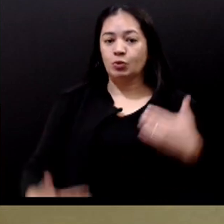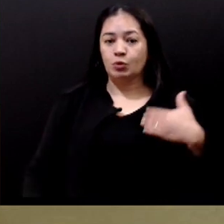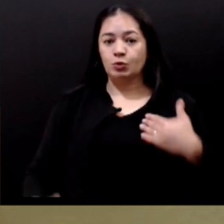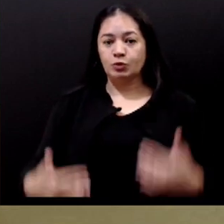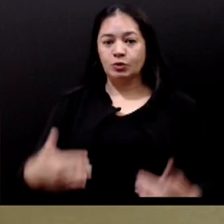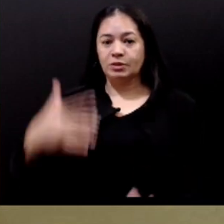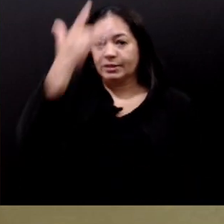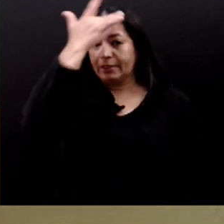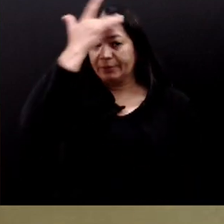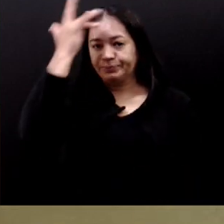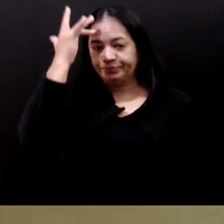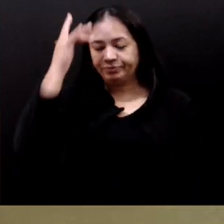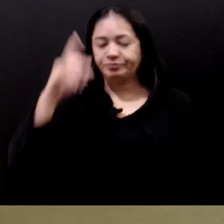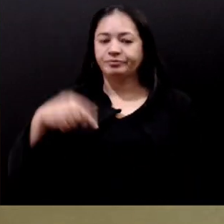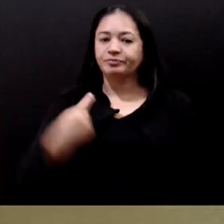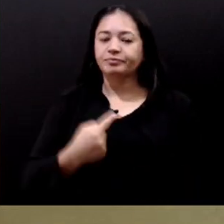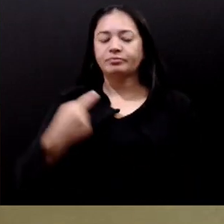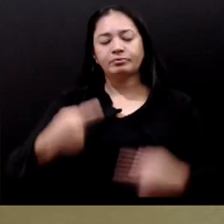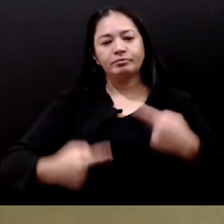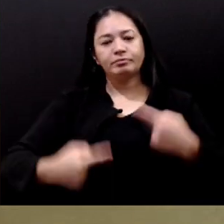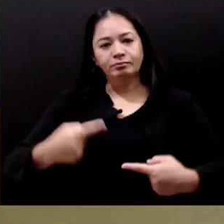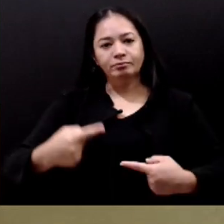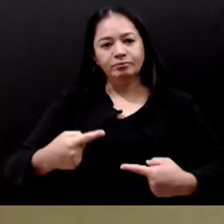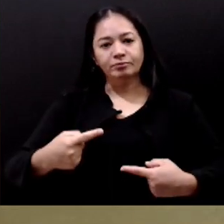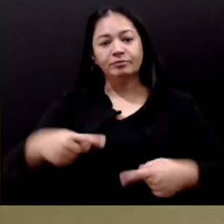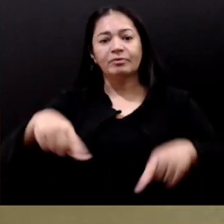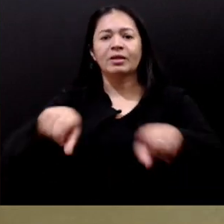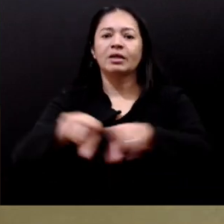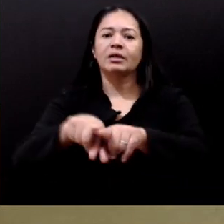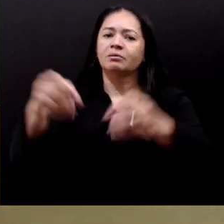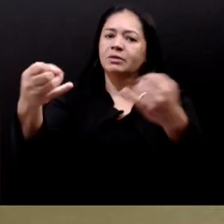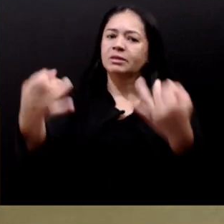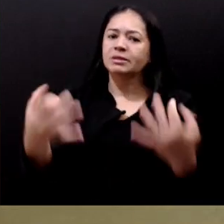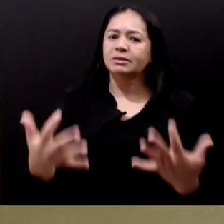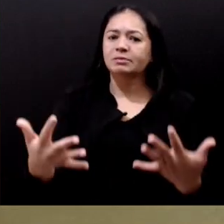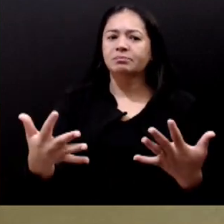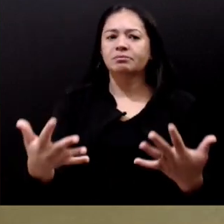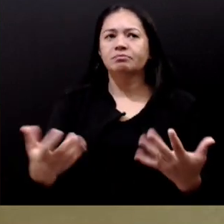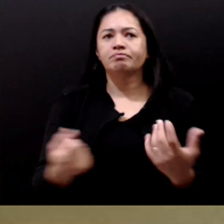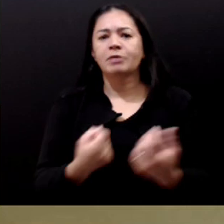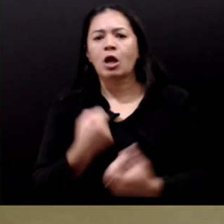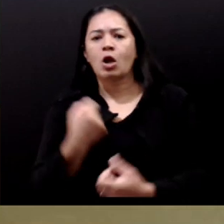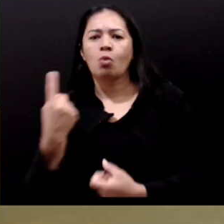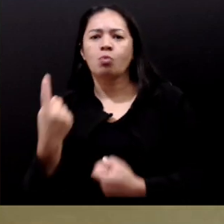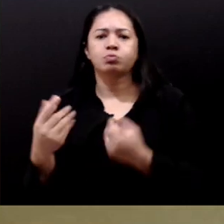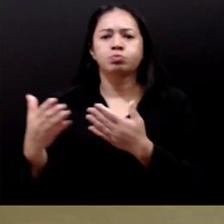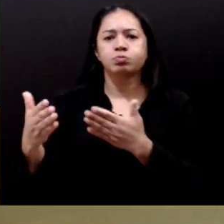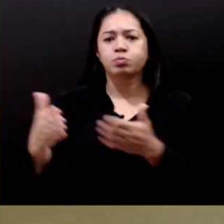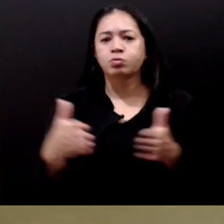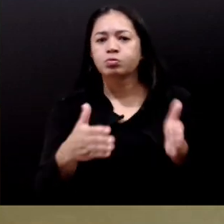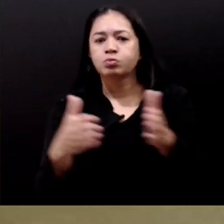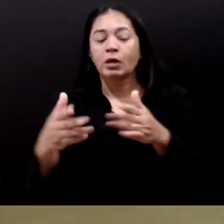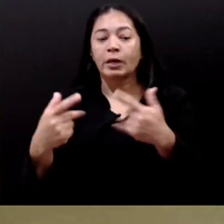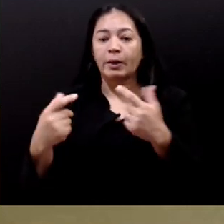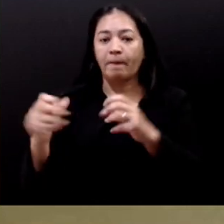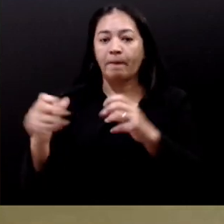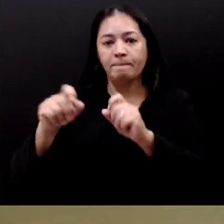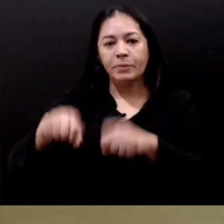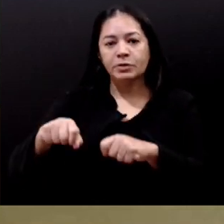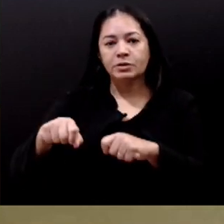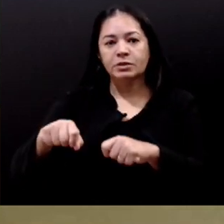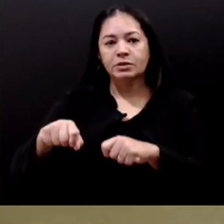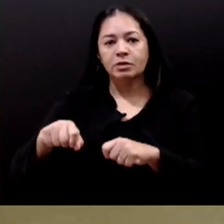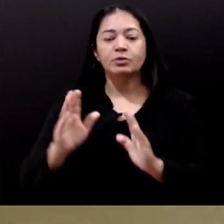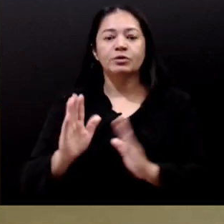isso e trazer para a gente alguns caminhos que a gente deve seguir, né, referente à nossa